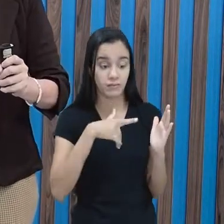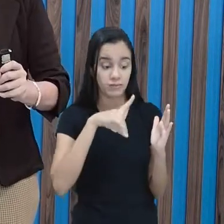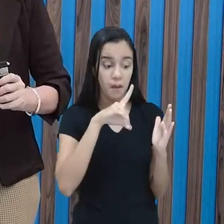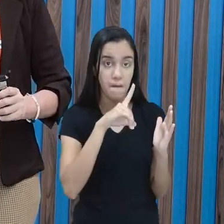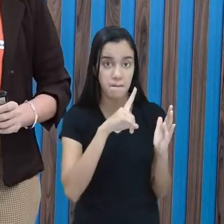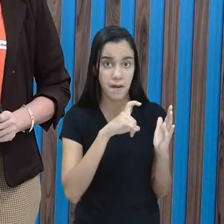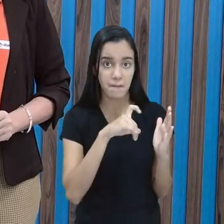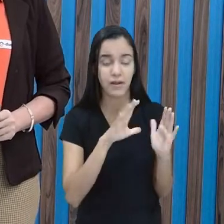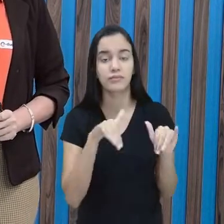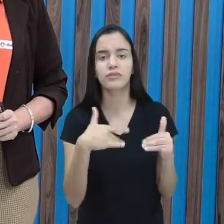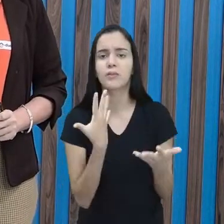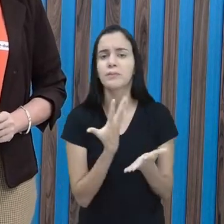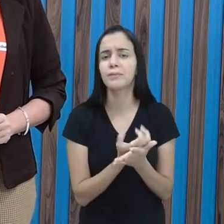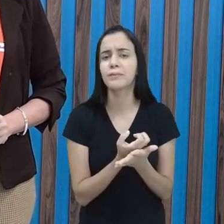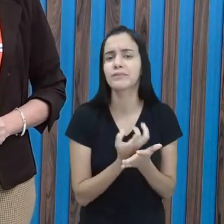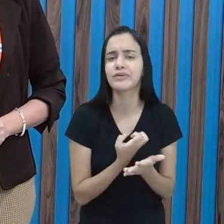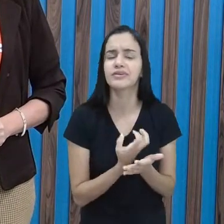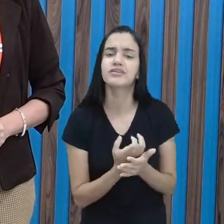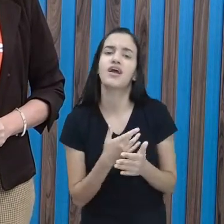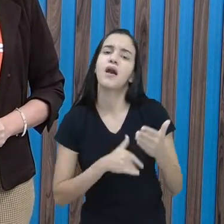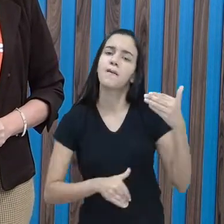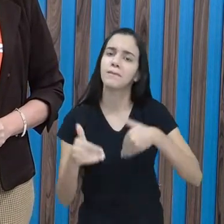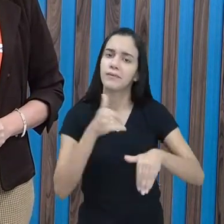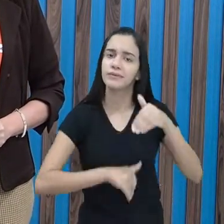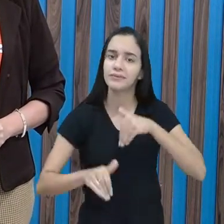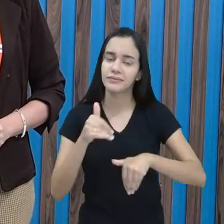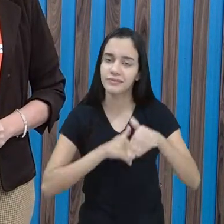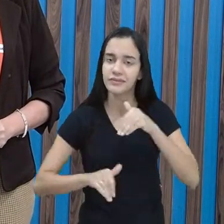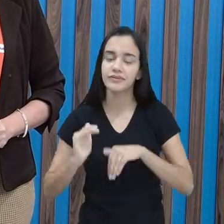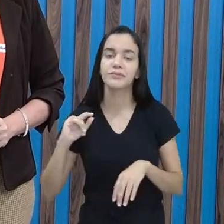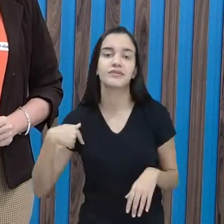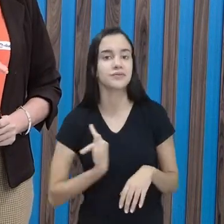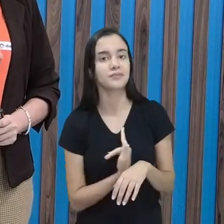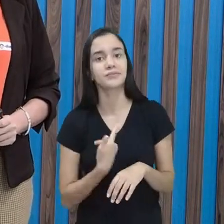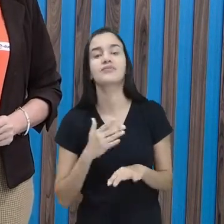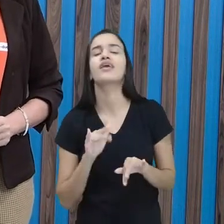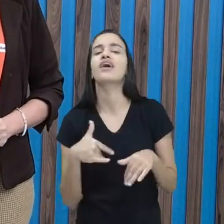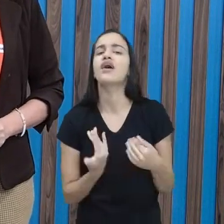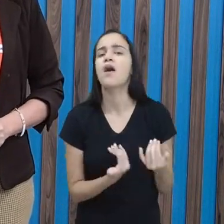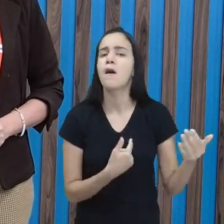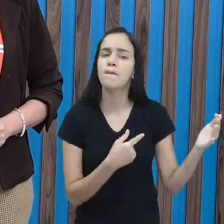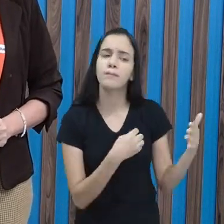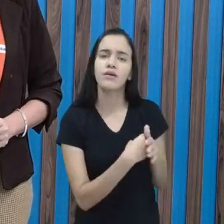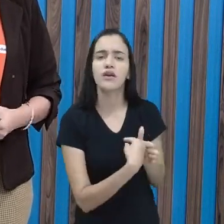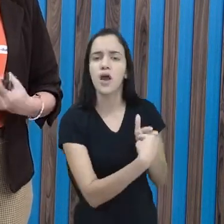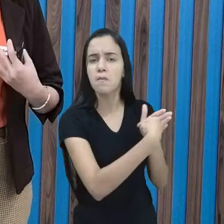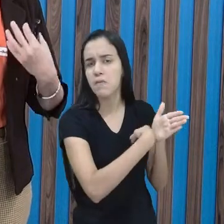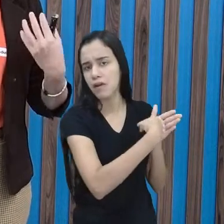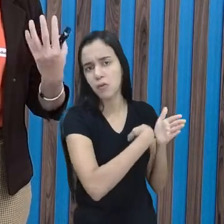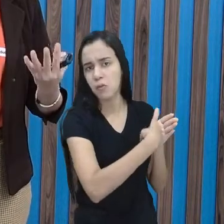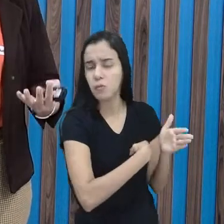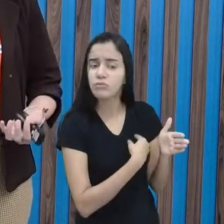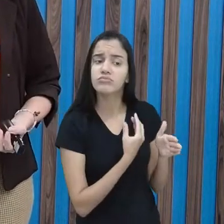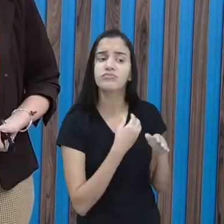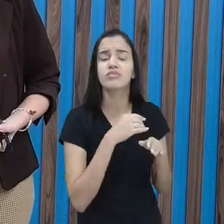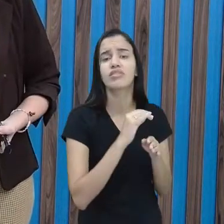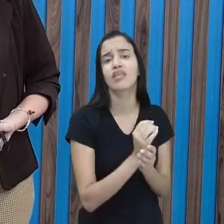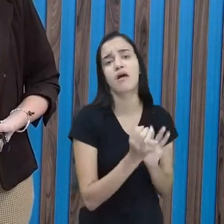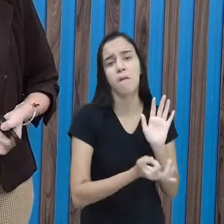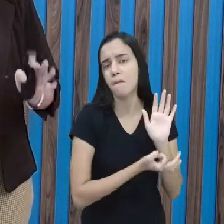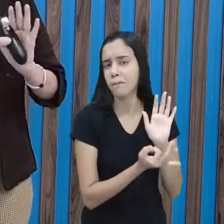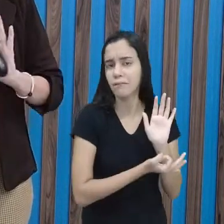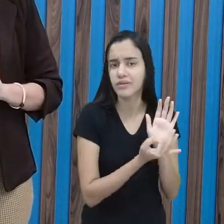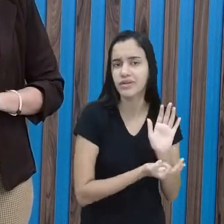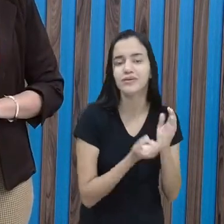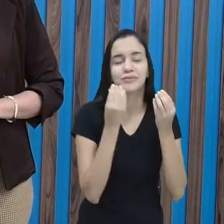Baixa o aplicativo, participa das aulas, interage com a gente, manda perguntas, dicas, sugestões,